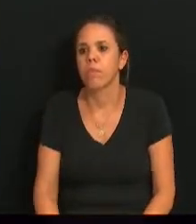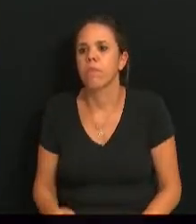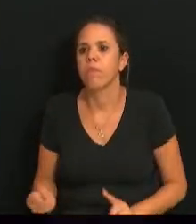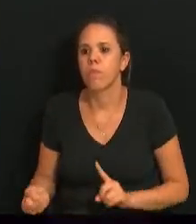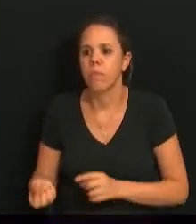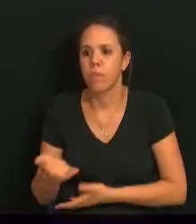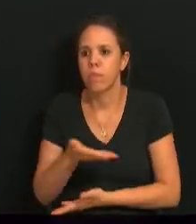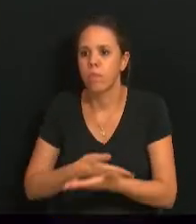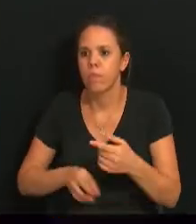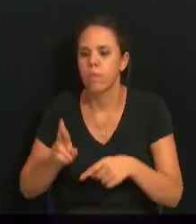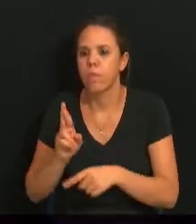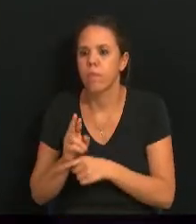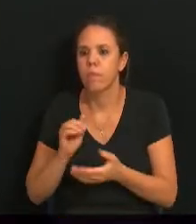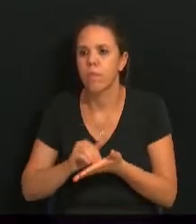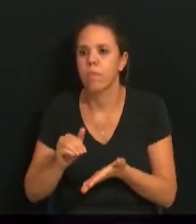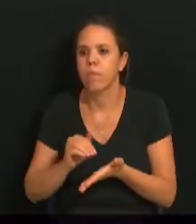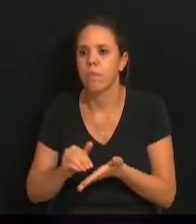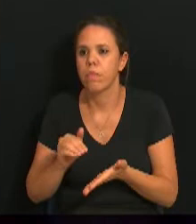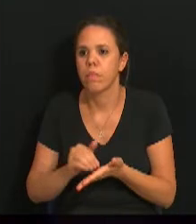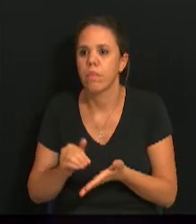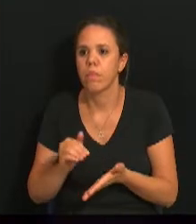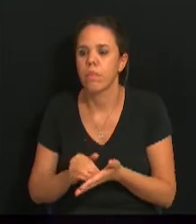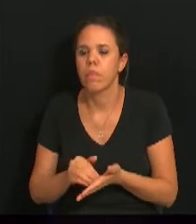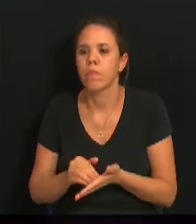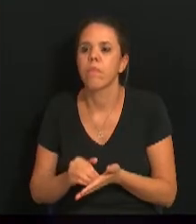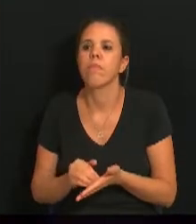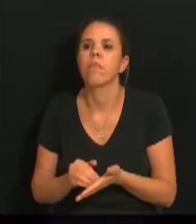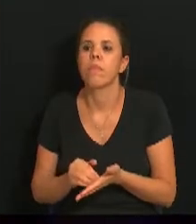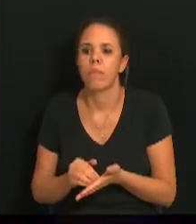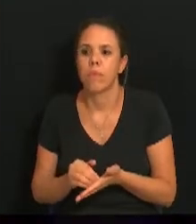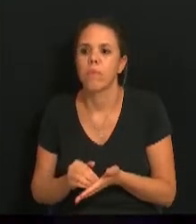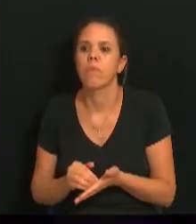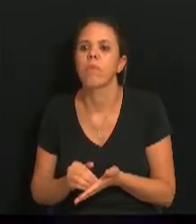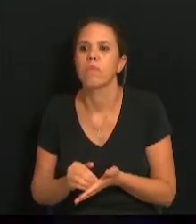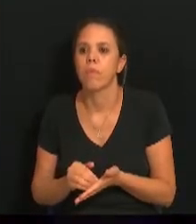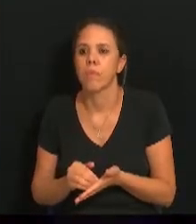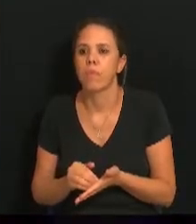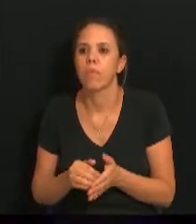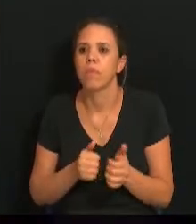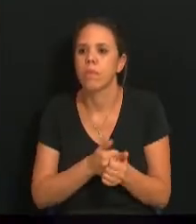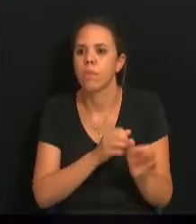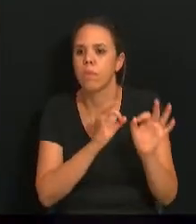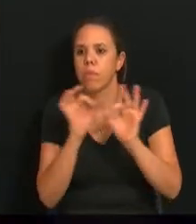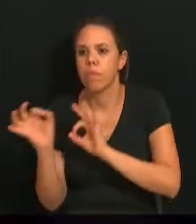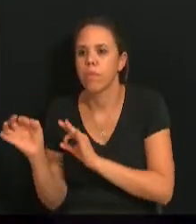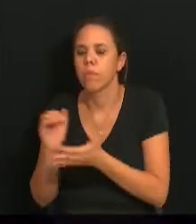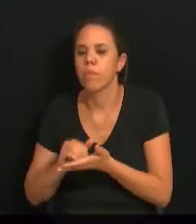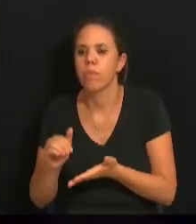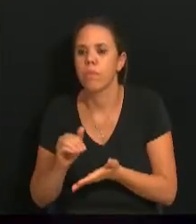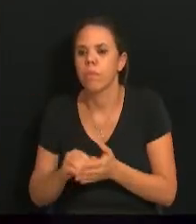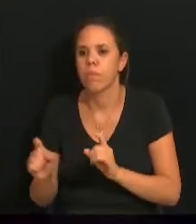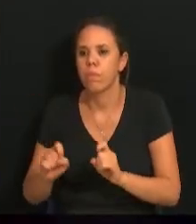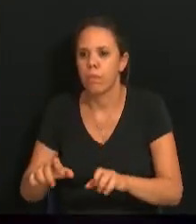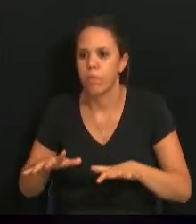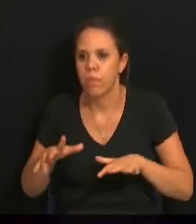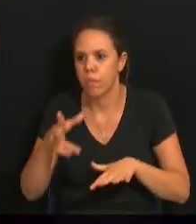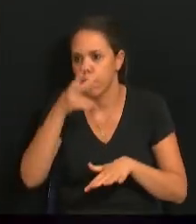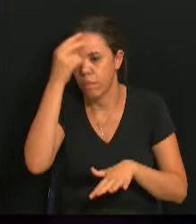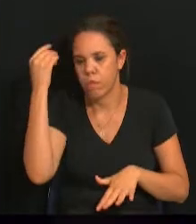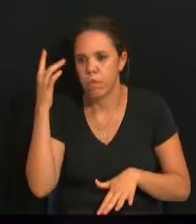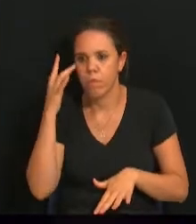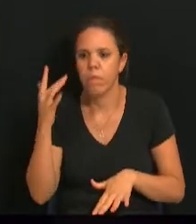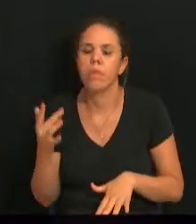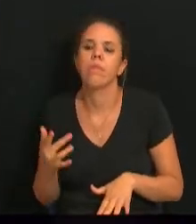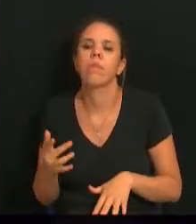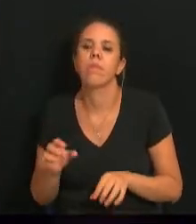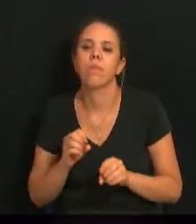por representantes da secretaria. Na época, Helena de Freitas ainda compunha o DEP na secretaria, numa audiência pública, acho que chamada pela Comissão de